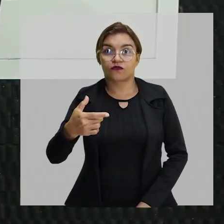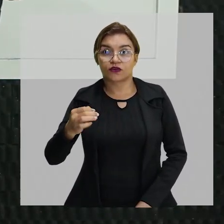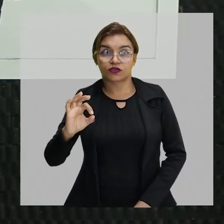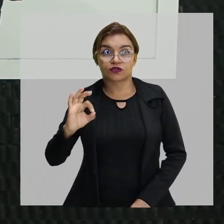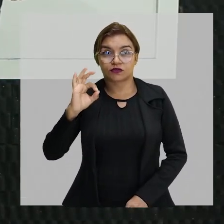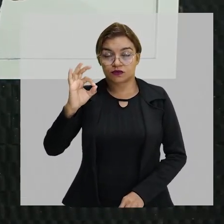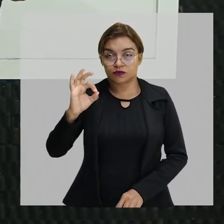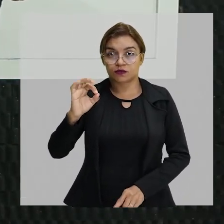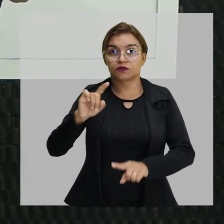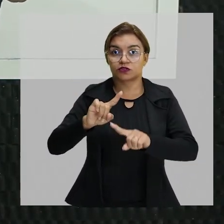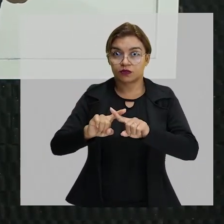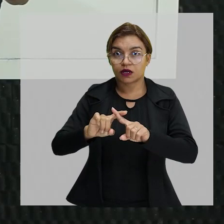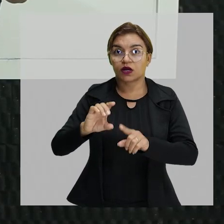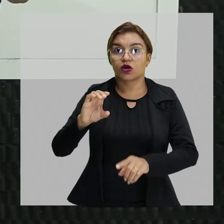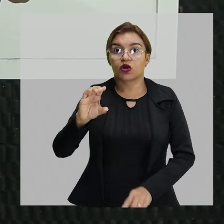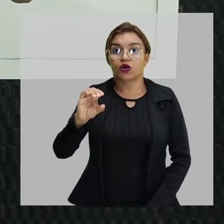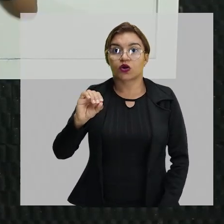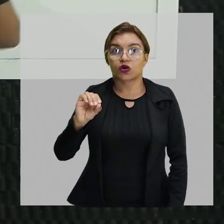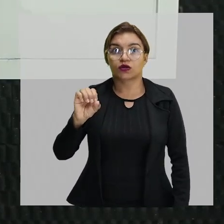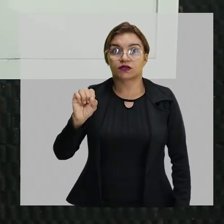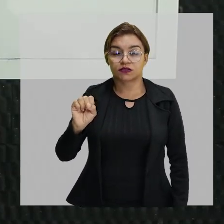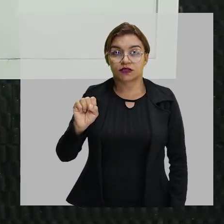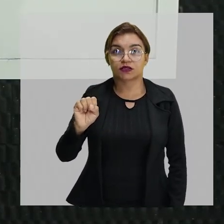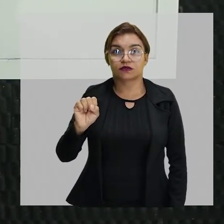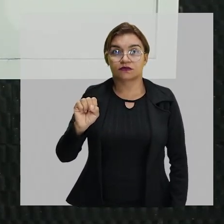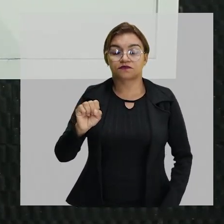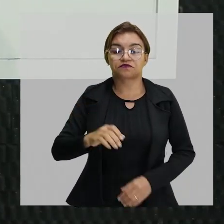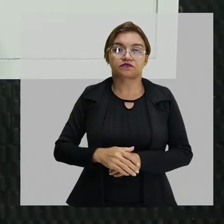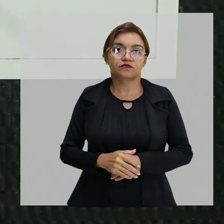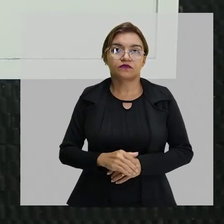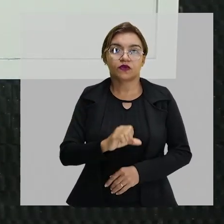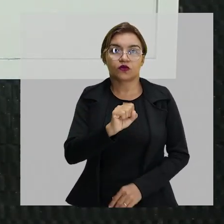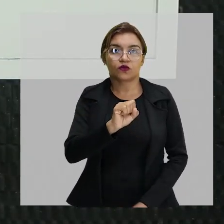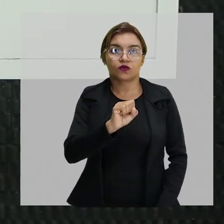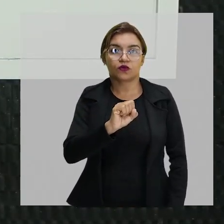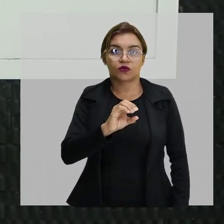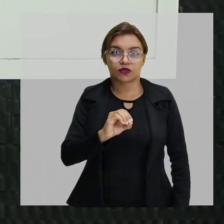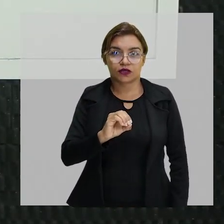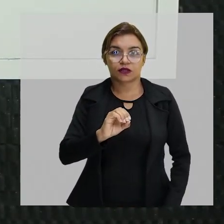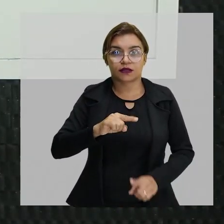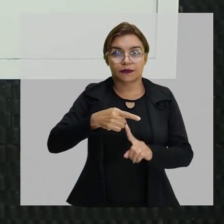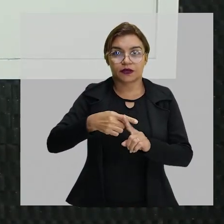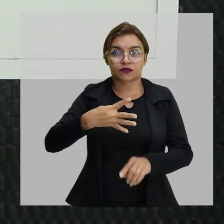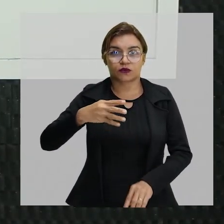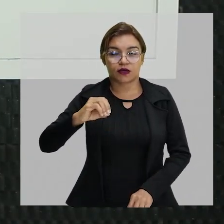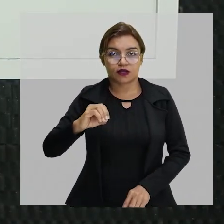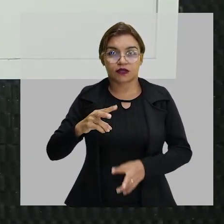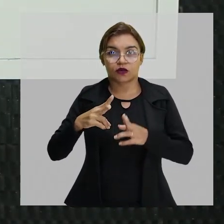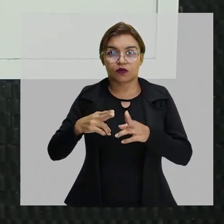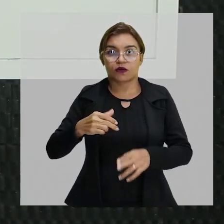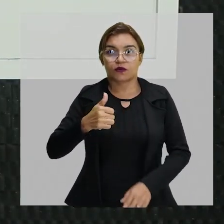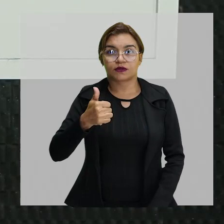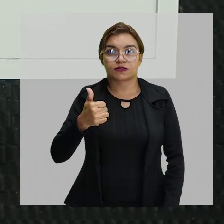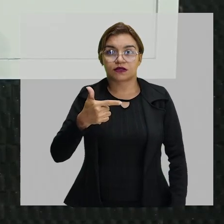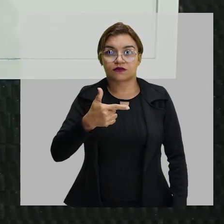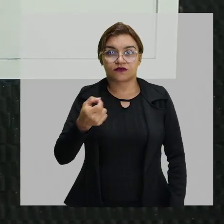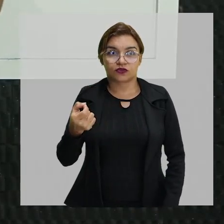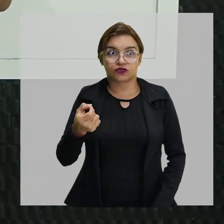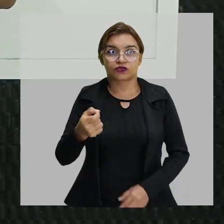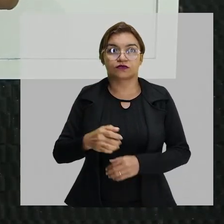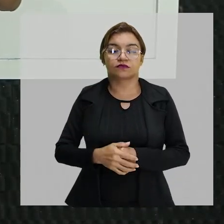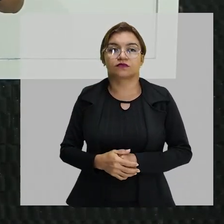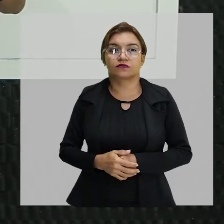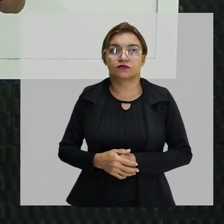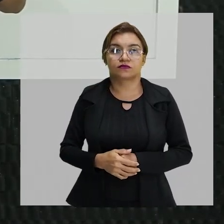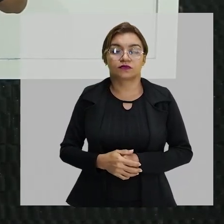Multiplicado pelo cosseno. 80 mais 40 dá 120, né? 120 dividido por 2 dá